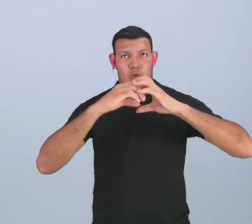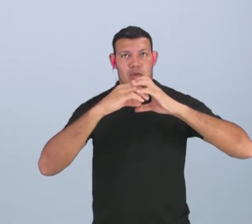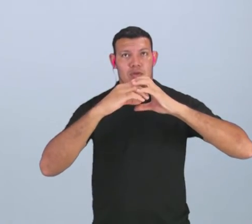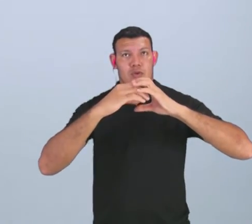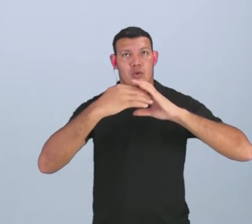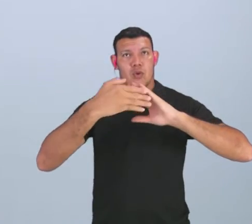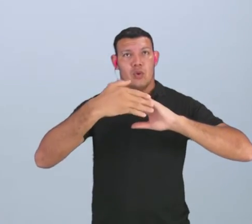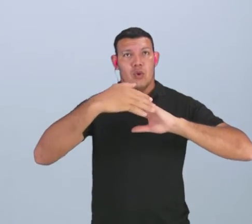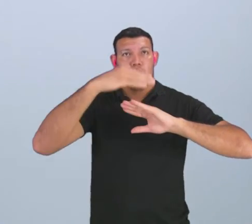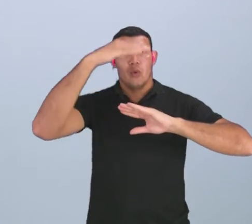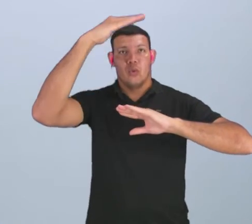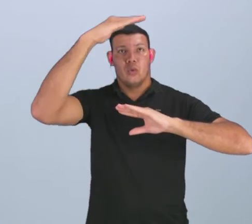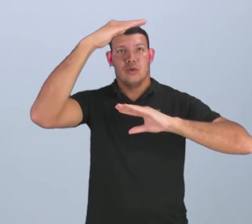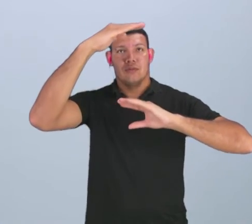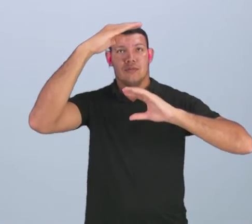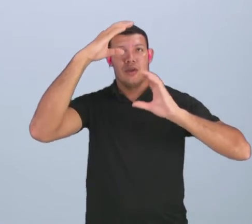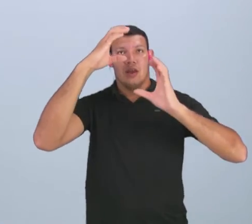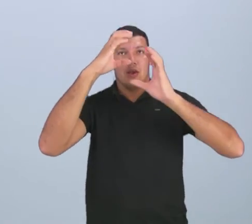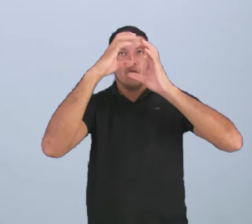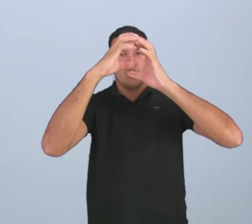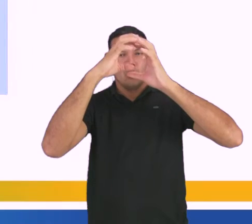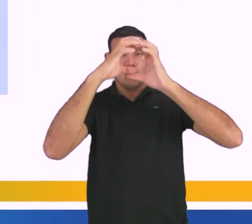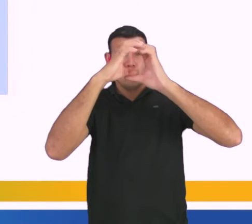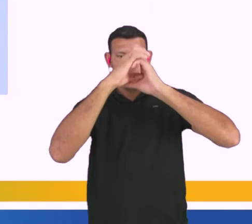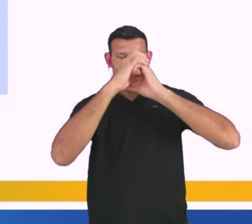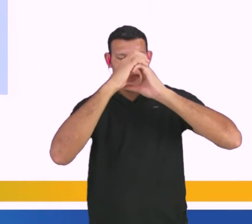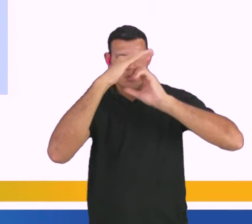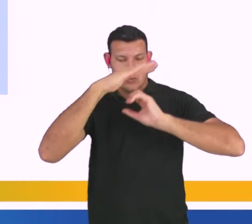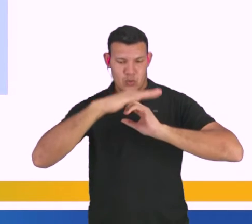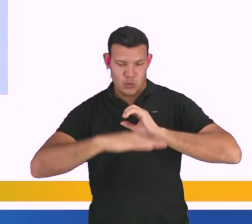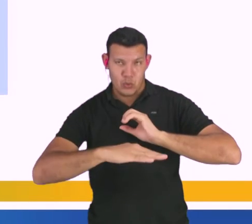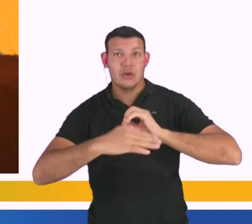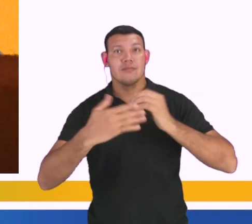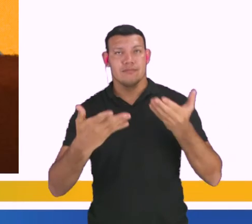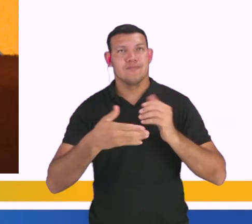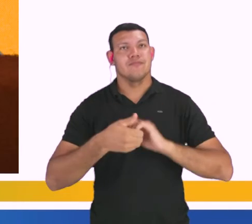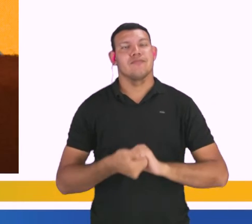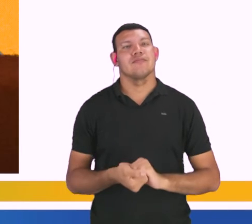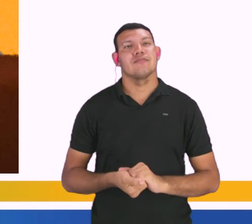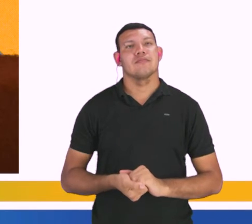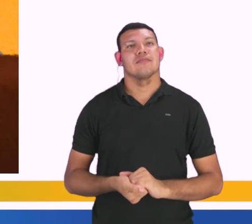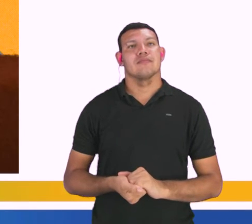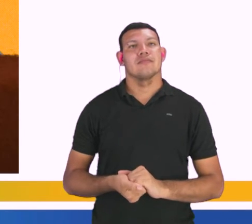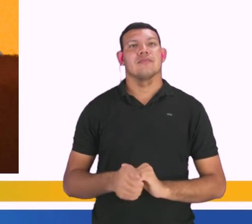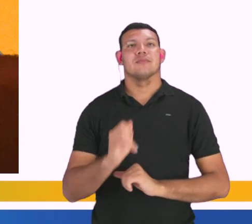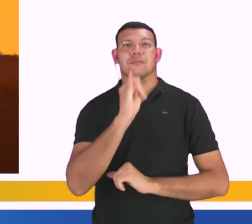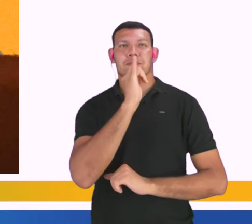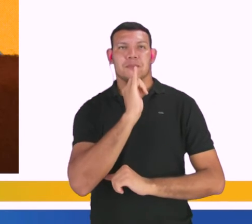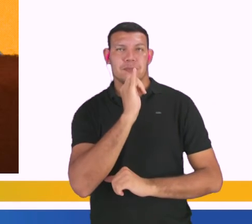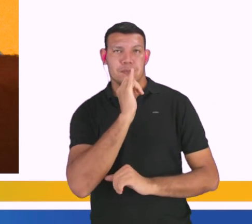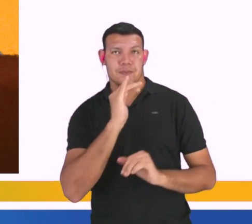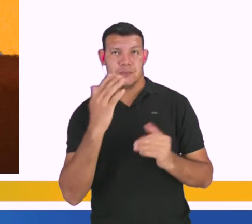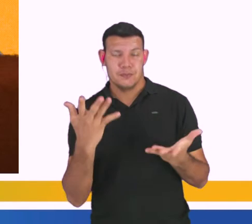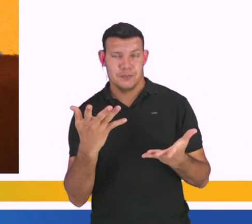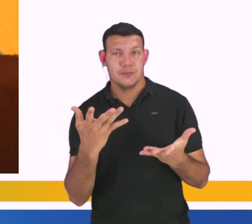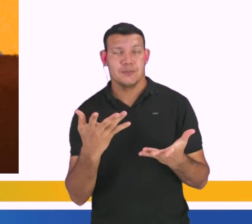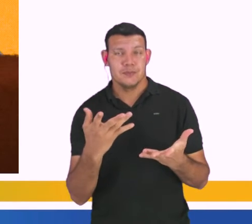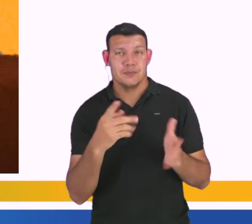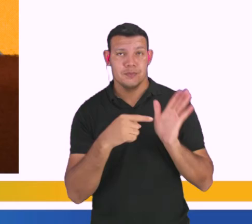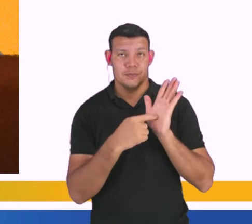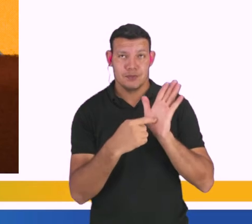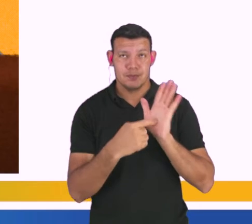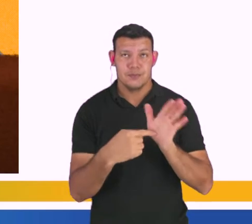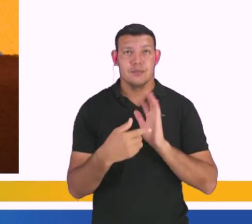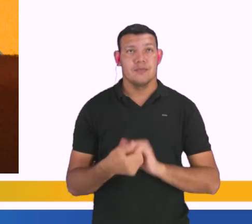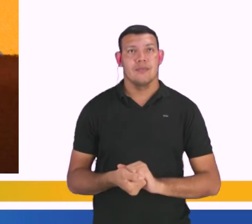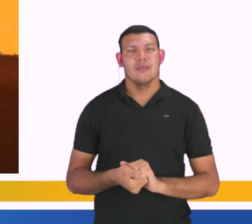ele vai boiar, porque ele aumentou o empuxo dele. Isso acontece de forma natural. E aí eu trouxe uma questão bem interessante para a gente